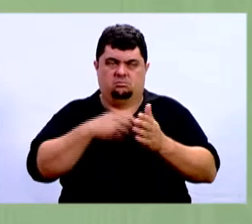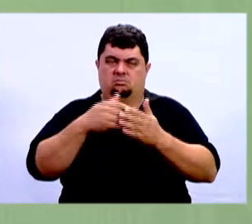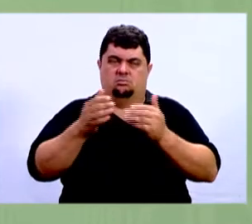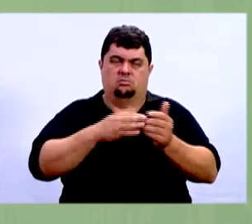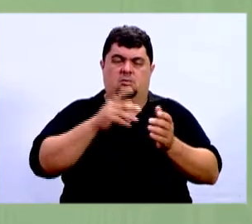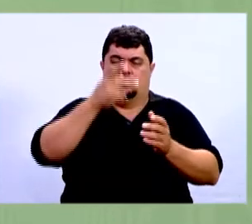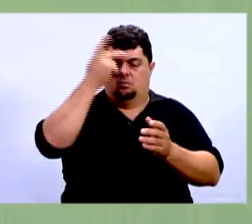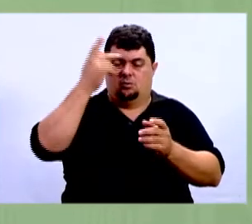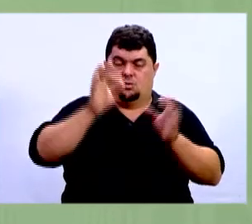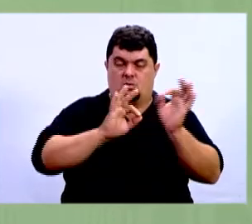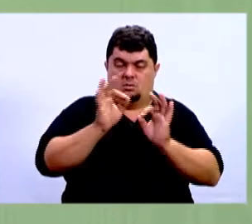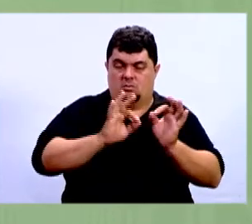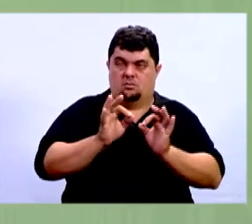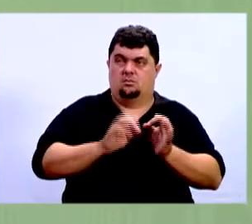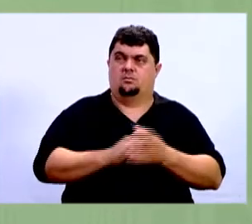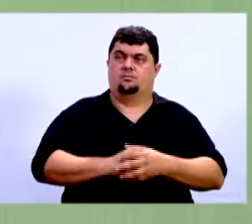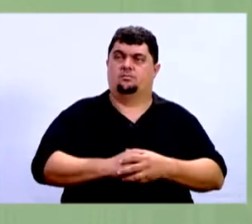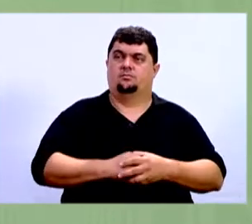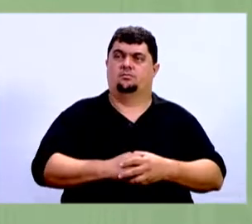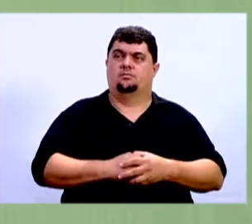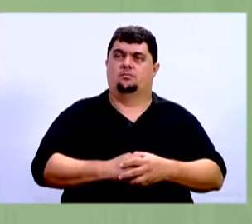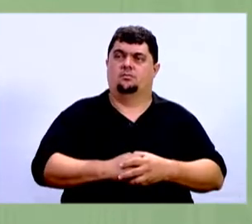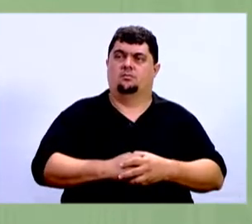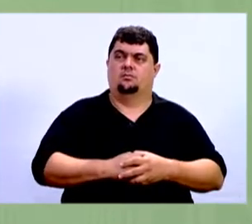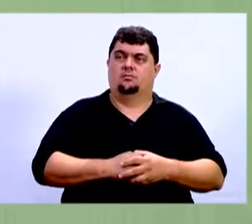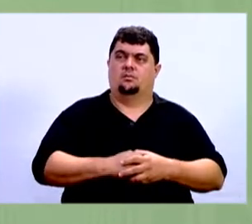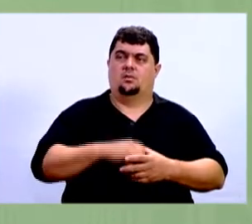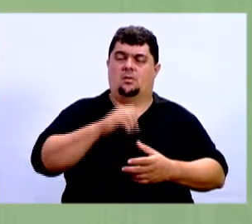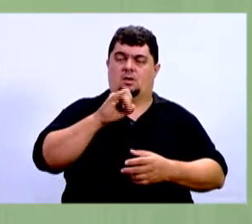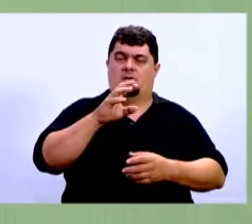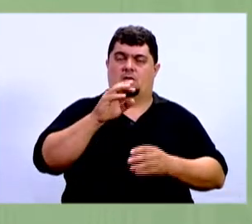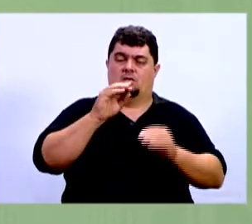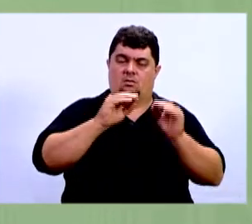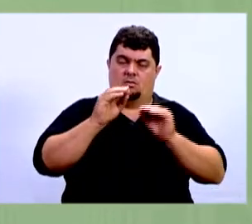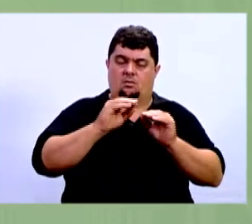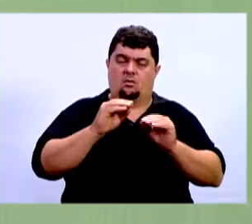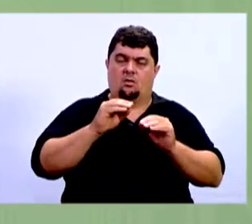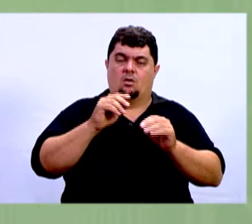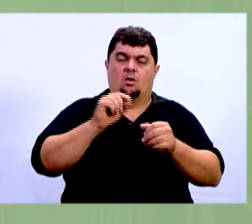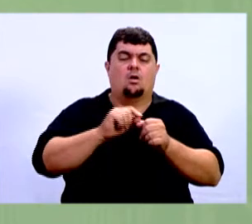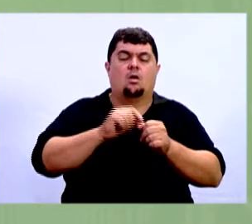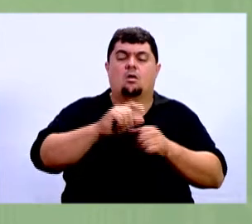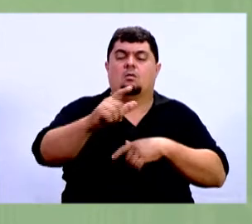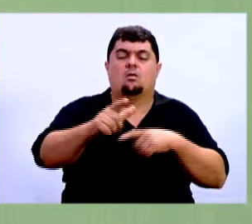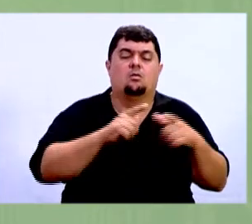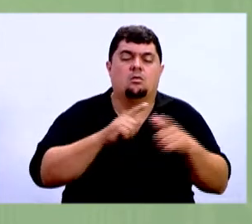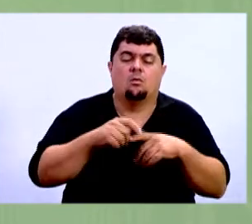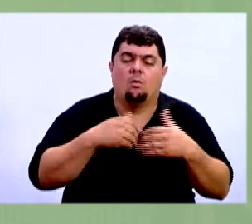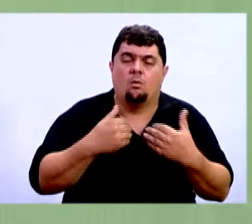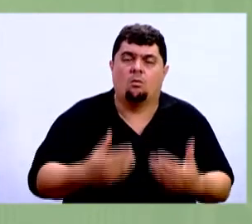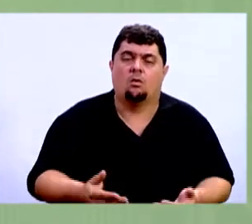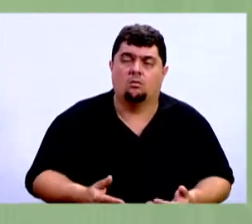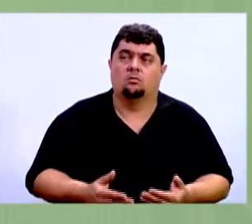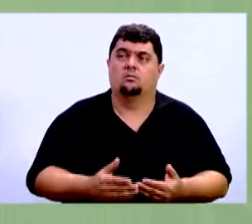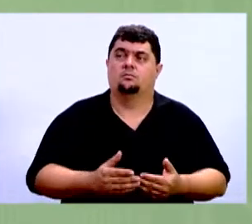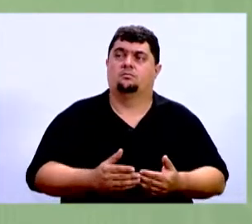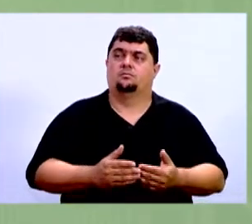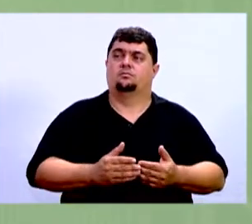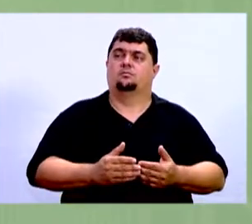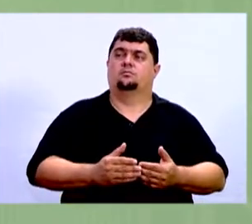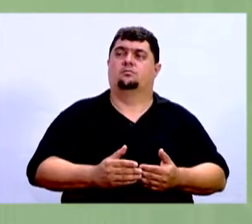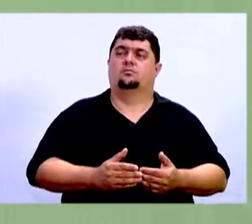são organizadores. Se eles são organizadores, você vai colocar qual foi o trabalho, metodologia, métodos de pesquisa,